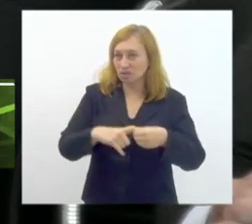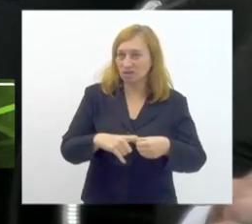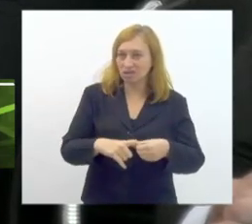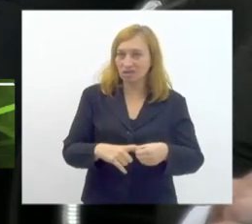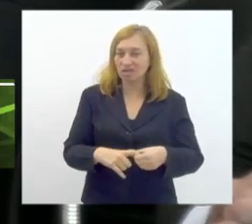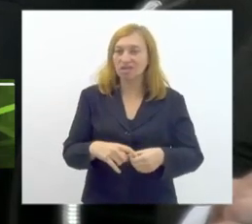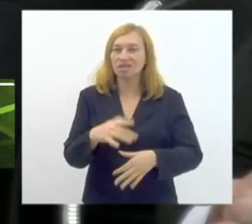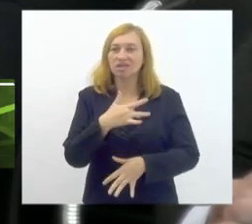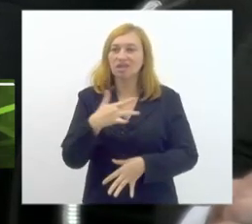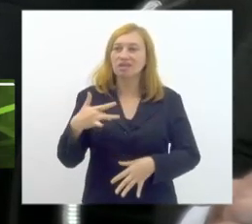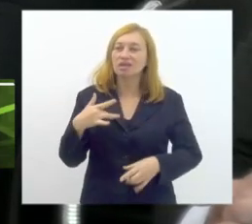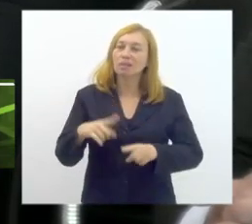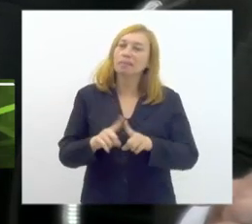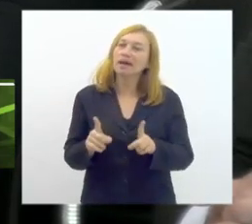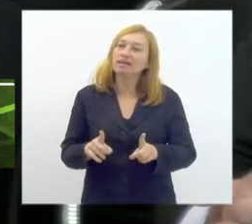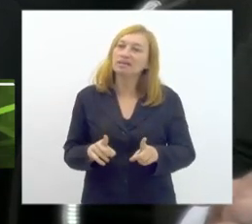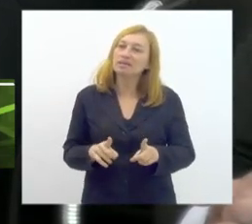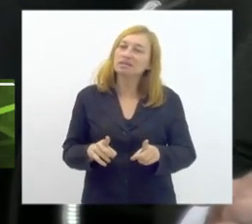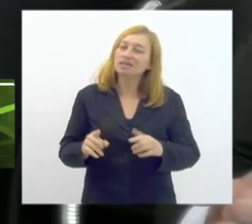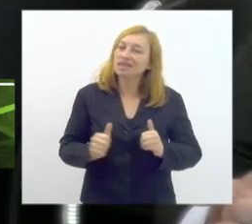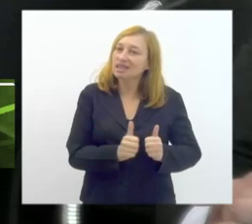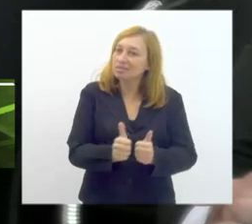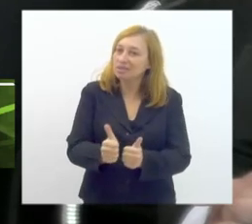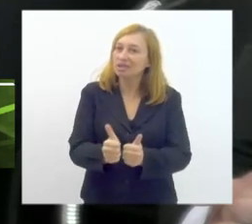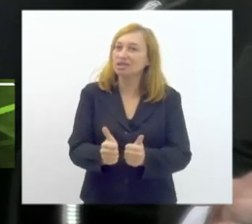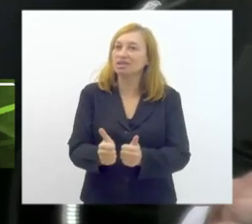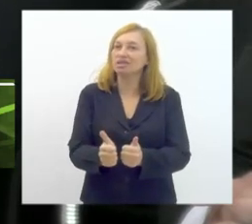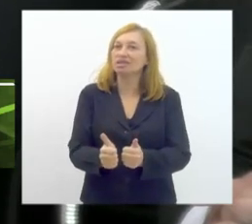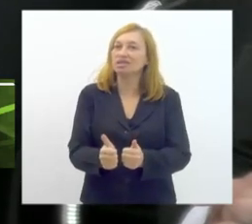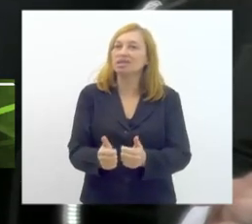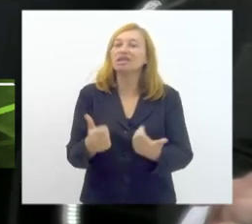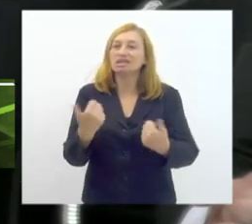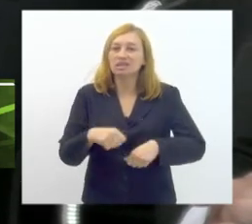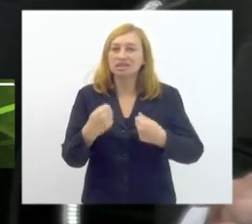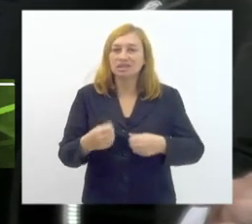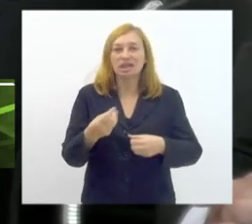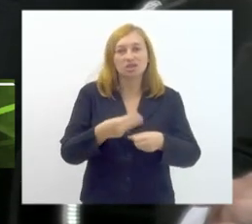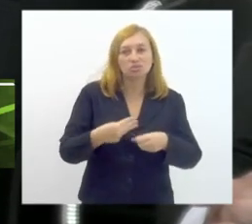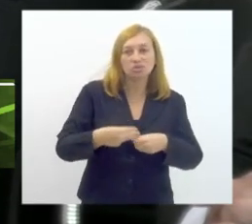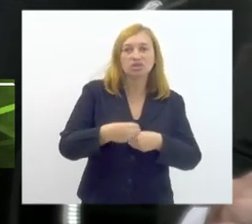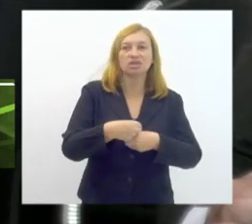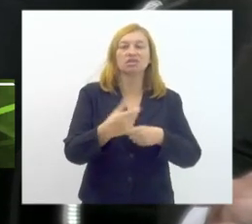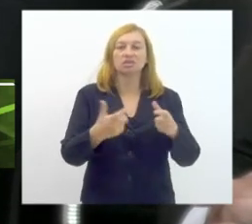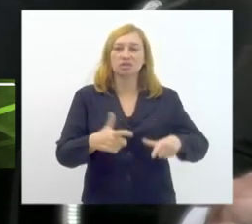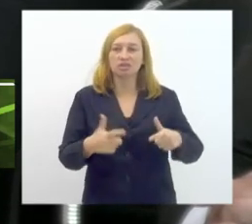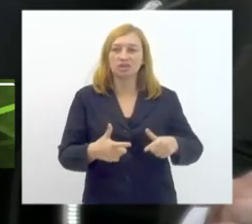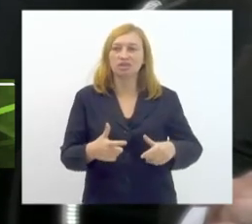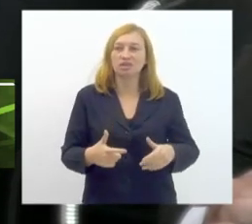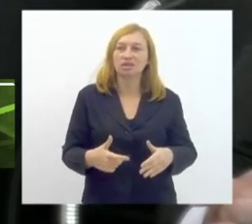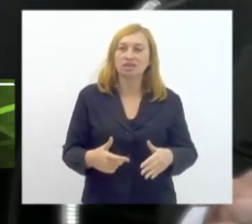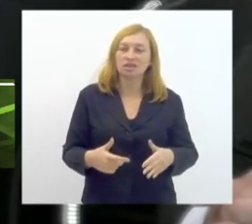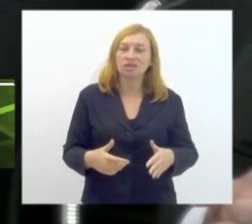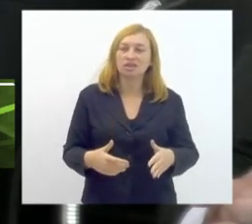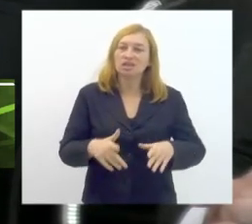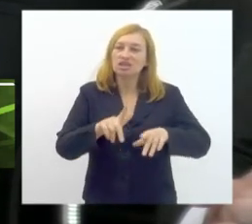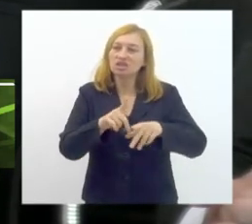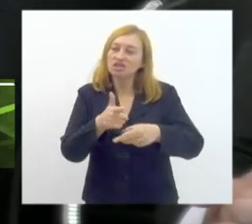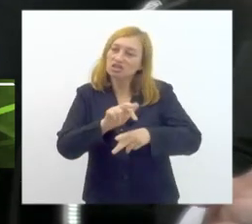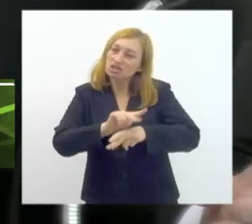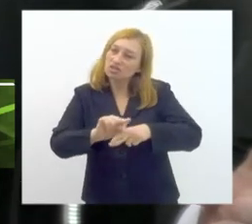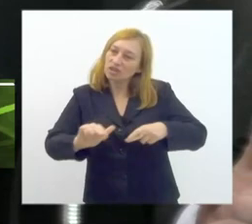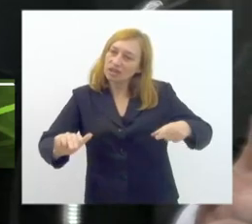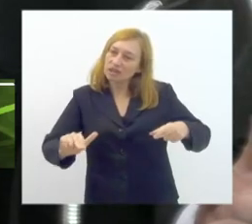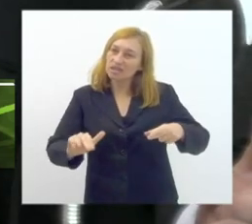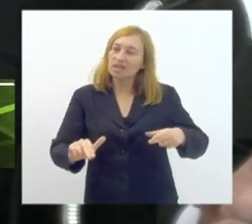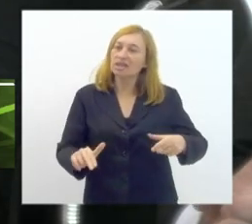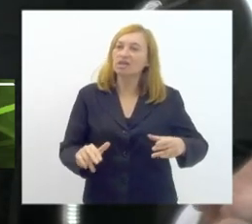efetivos de saúde, mas estão caminhando, talvez, até a necessidade dos municípios, né, da região, caminhando para ser multifinalitários, né, o